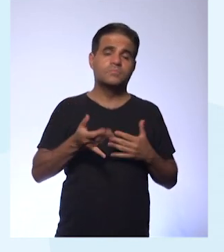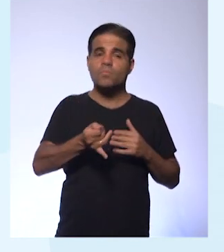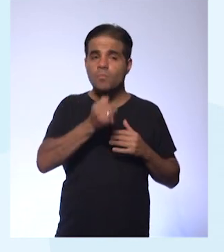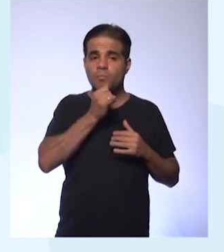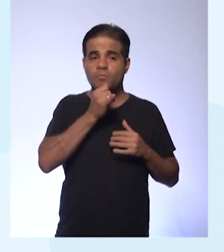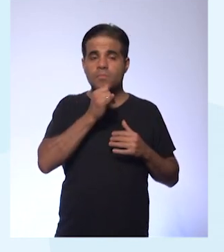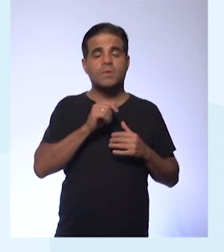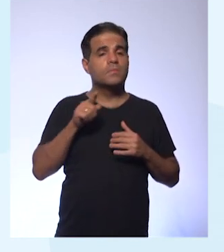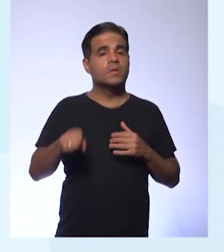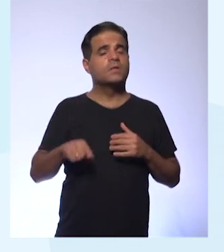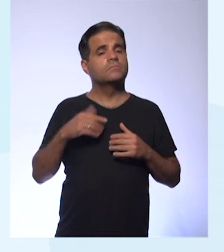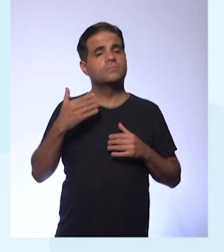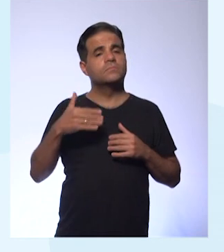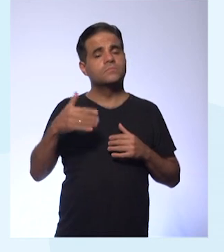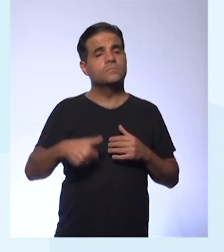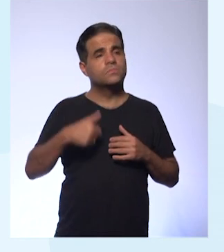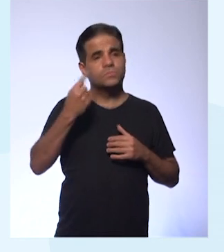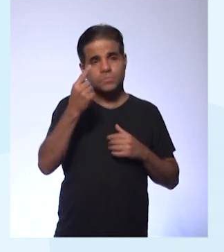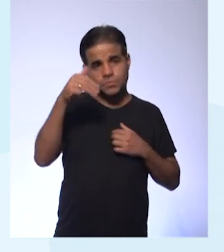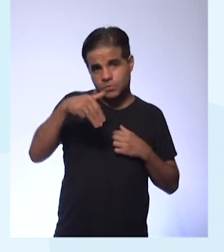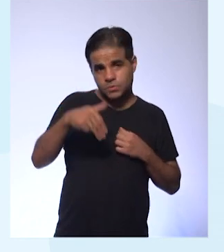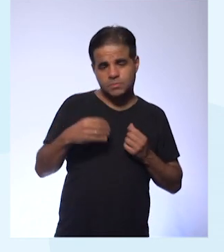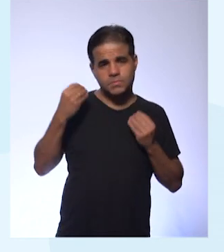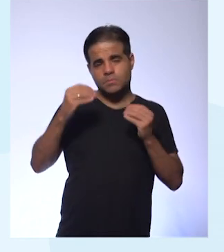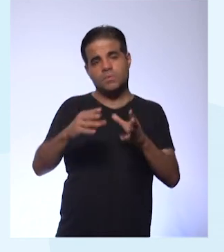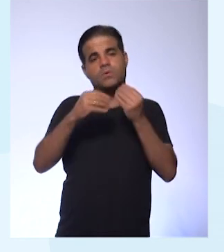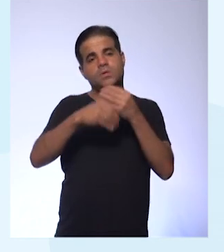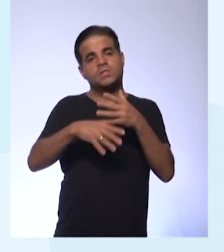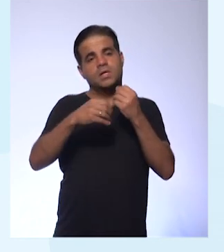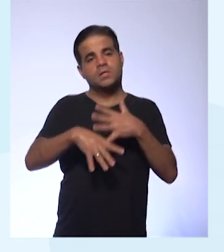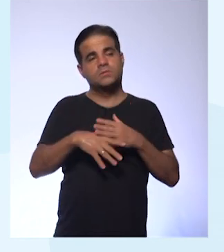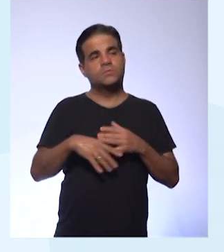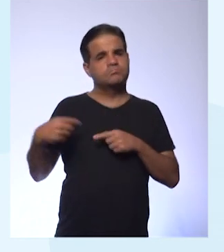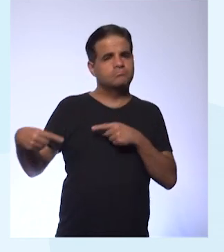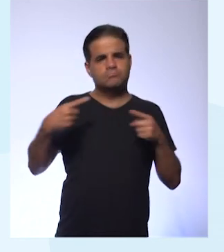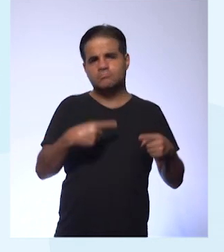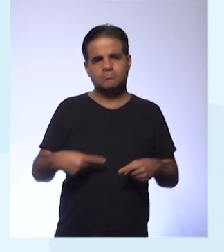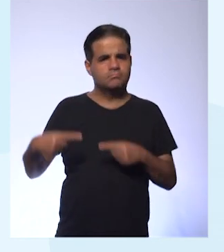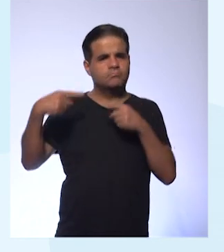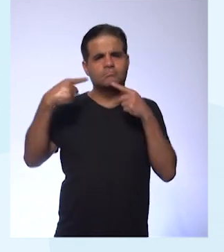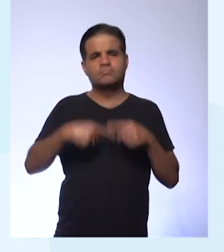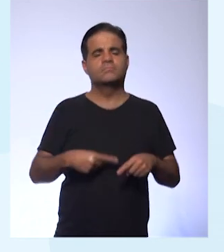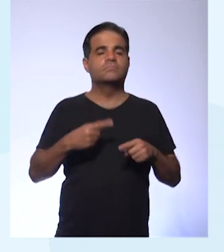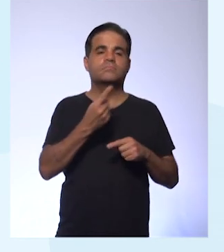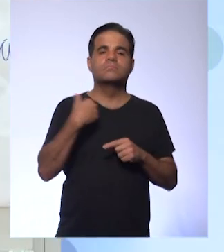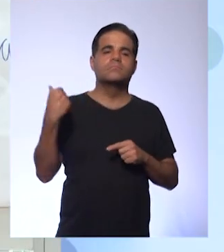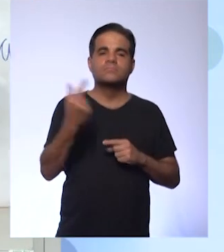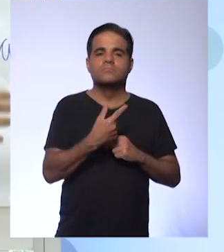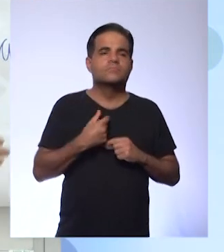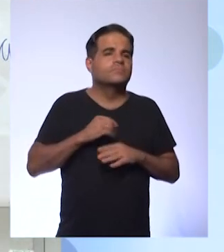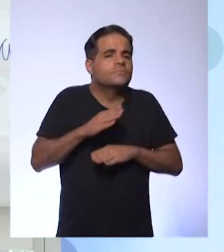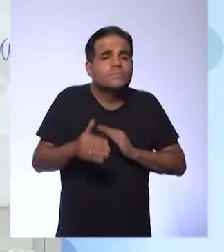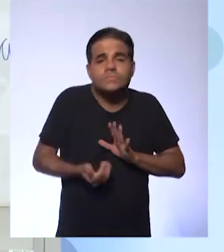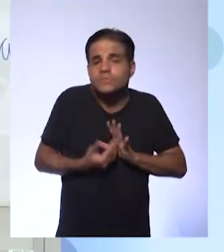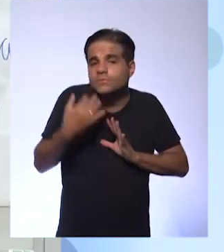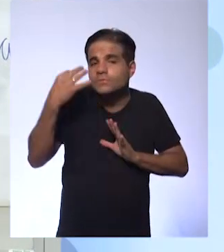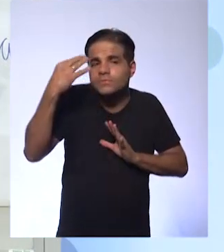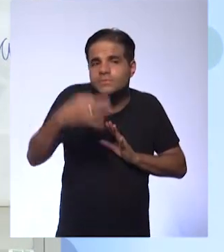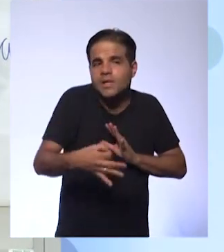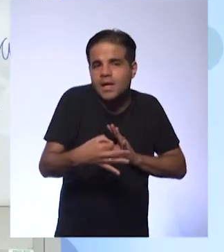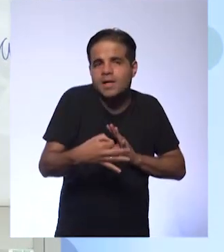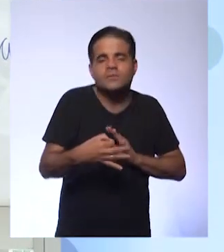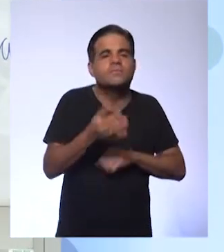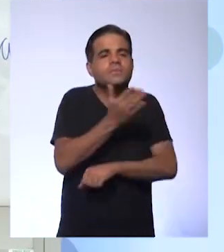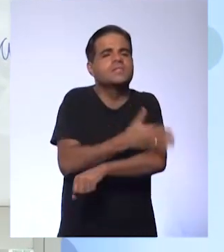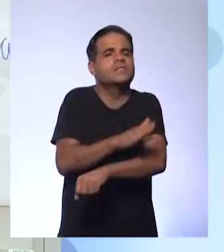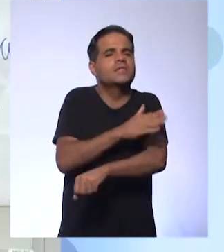exemplo aqui. E aí a gente deu um minutinho para vocês colocarem no chat. A gente discutiu aqui sobre a nossa e aí deu tudo certo. Mas deixa esse